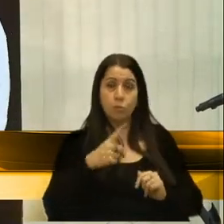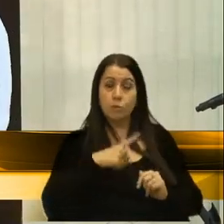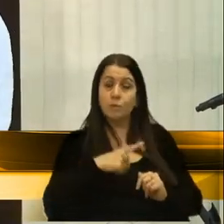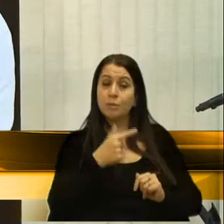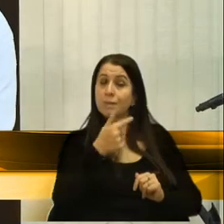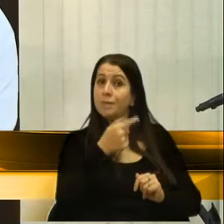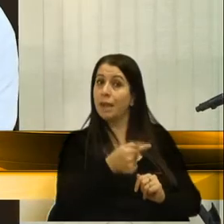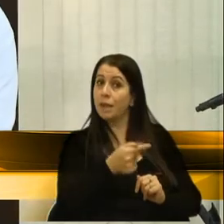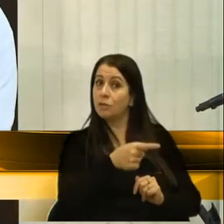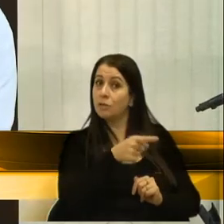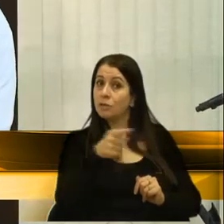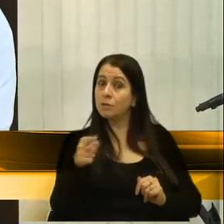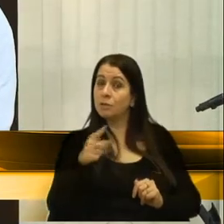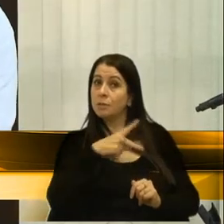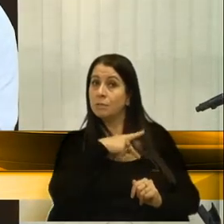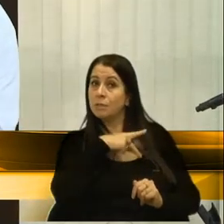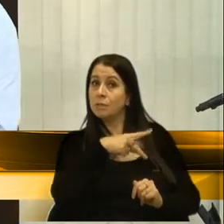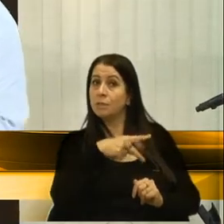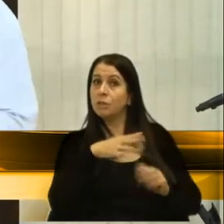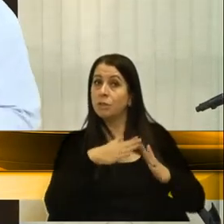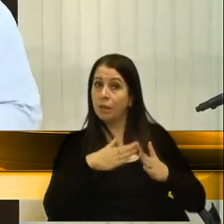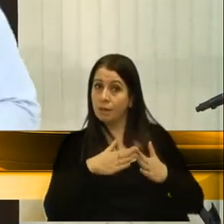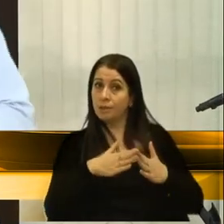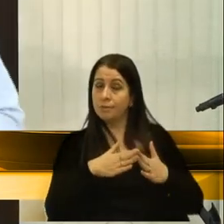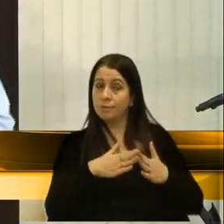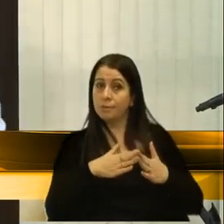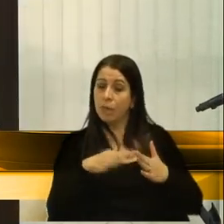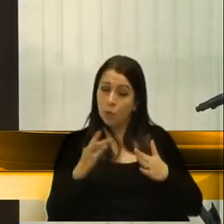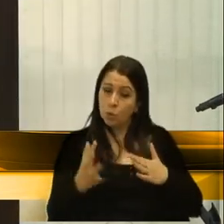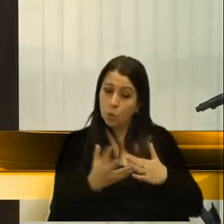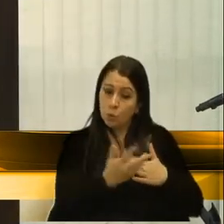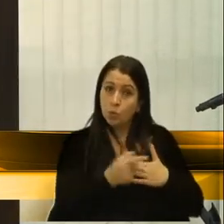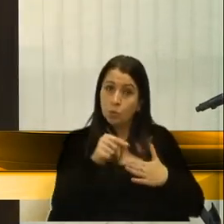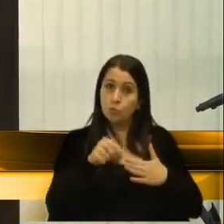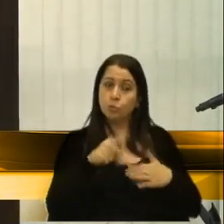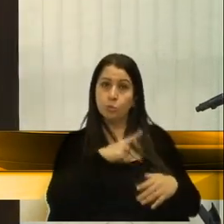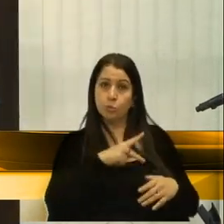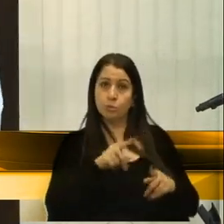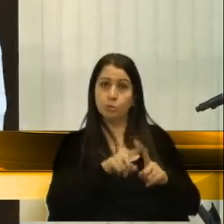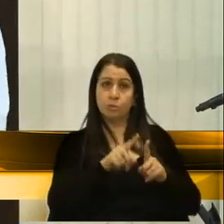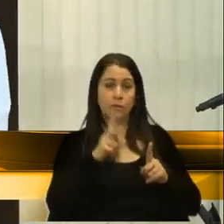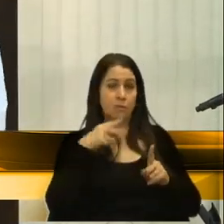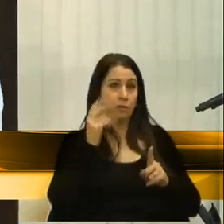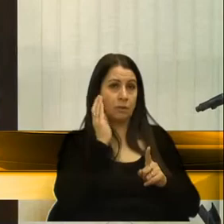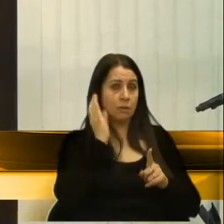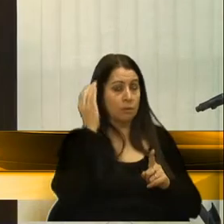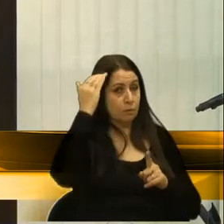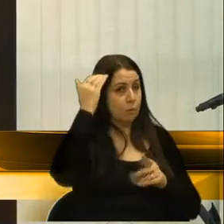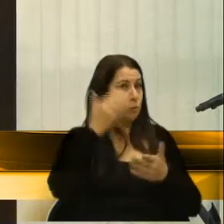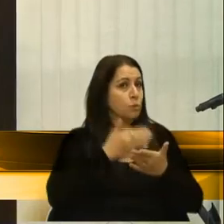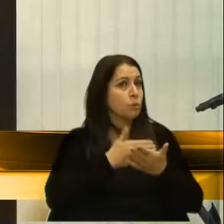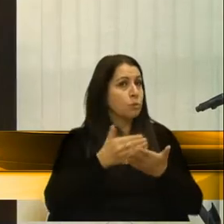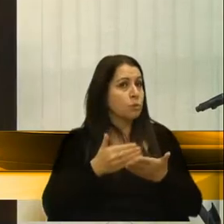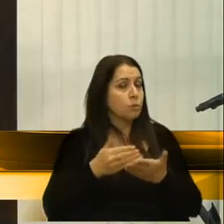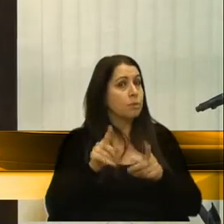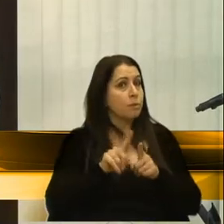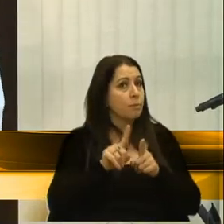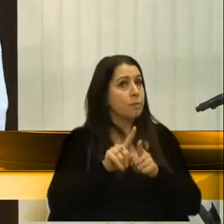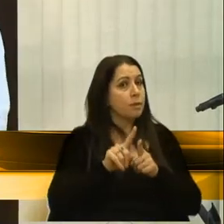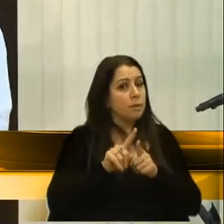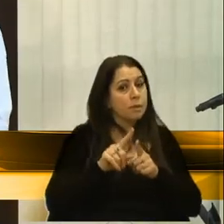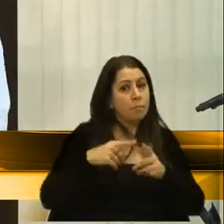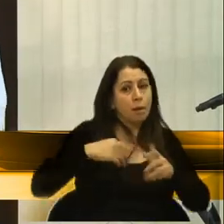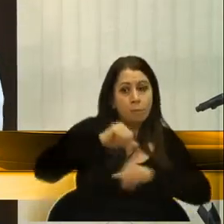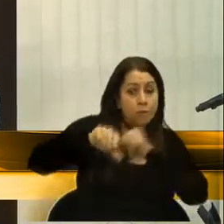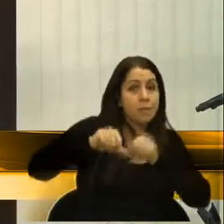7 presidentes da casa. Todos os presidentes, inclusive o vereador Felipe, que começou também uma revolução aqui